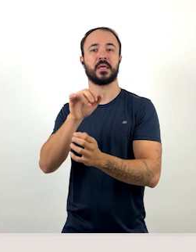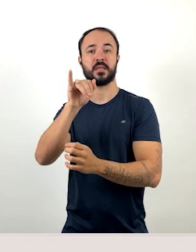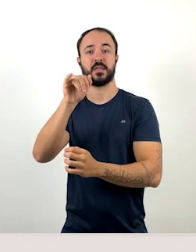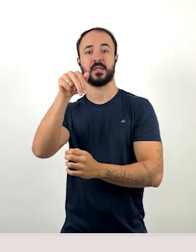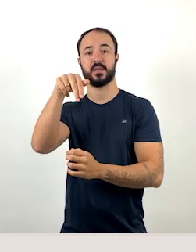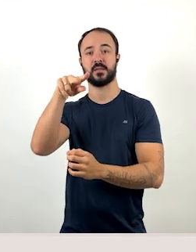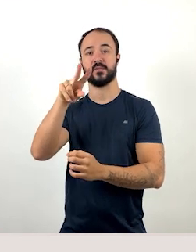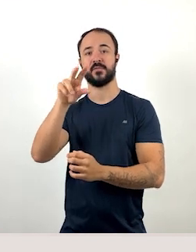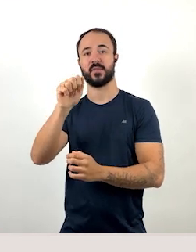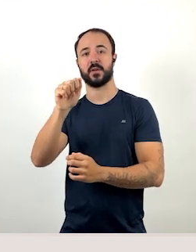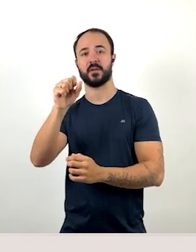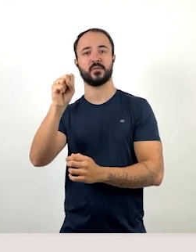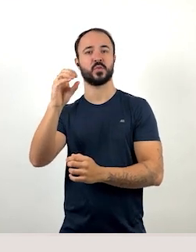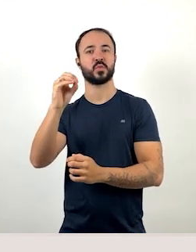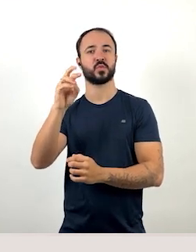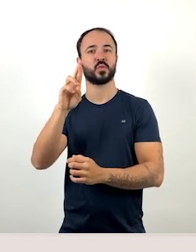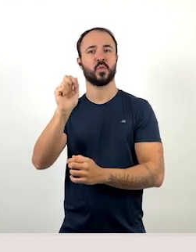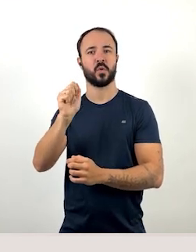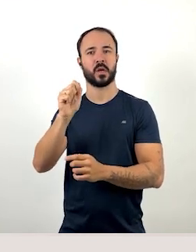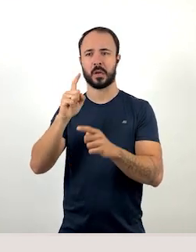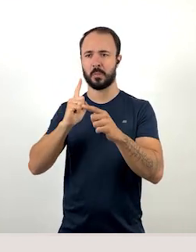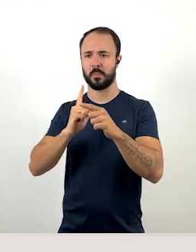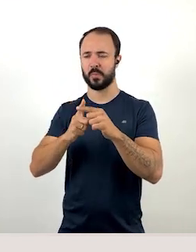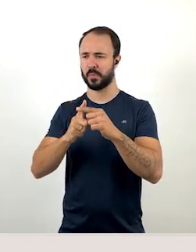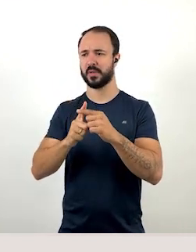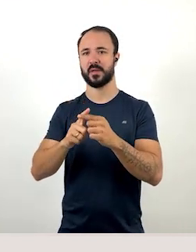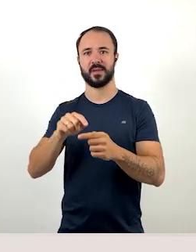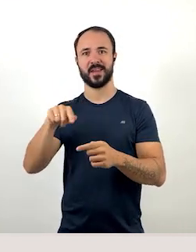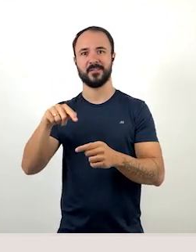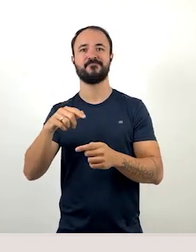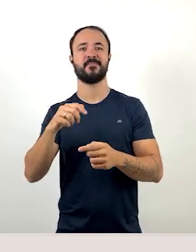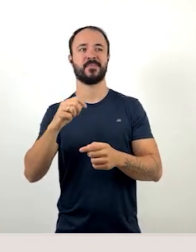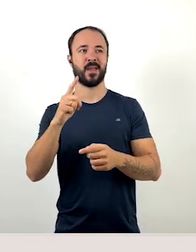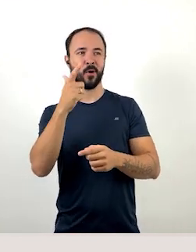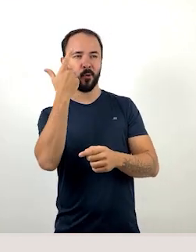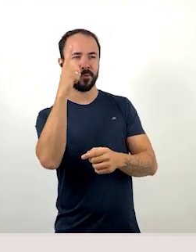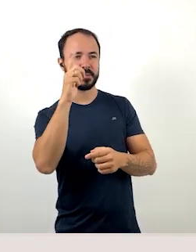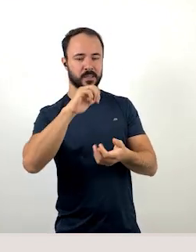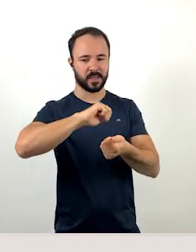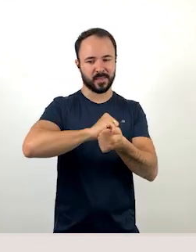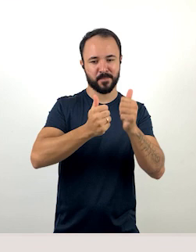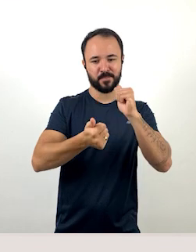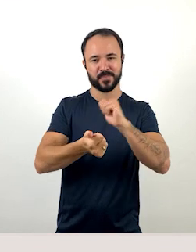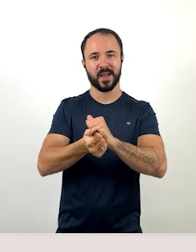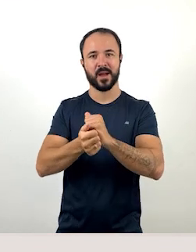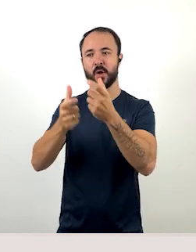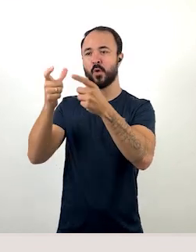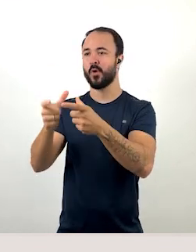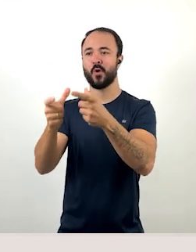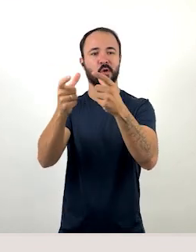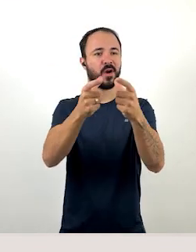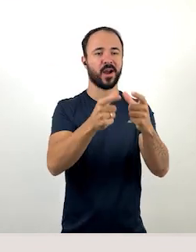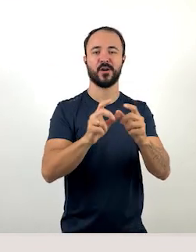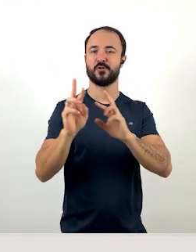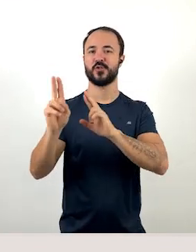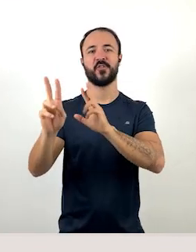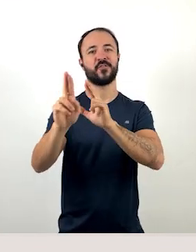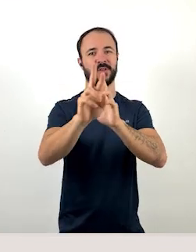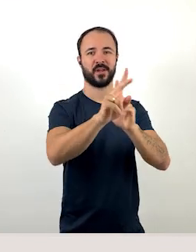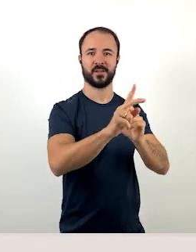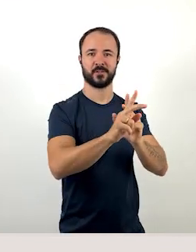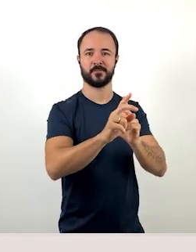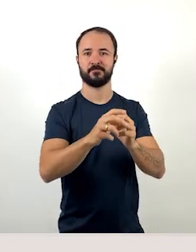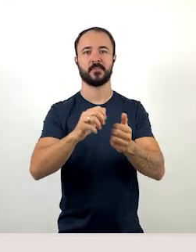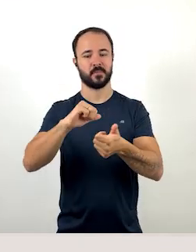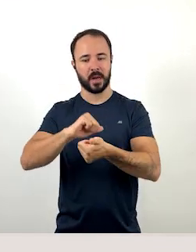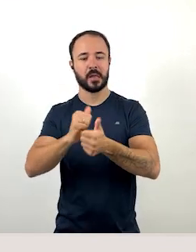Então, ela é espécie invasora justamente pela sua capacidade de adaptação a ambientes diferentes. Aqui nós temos outros exemplos